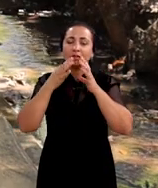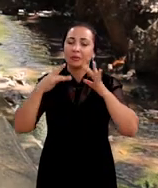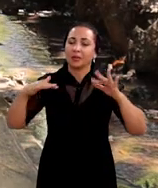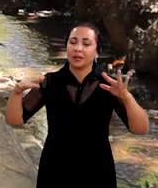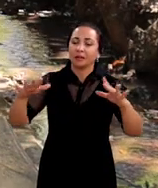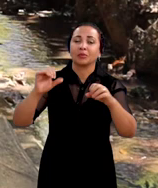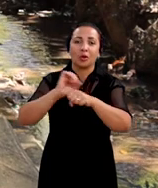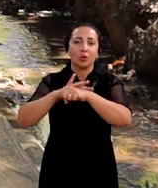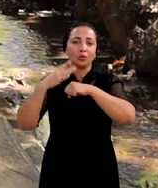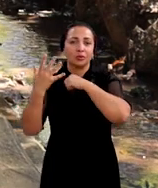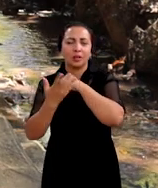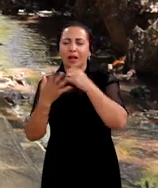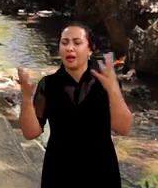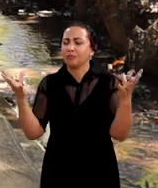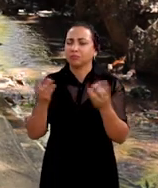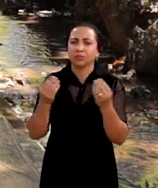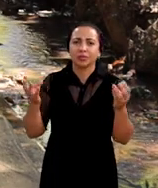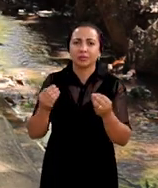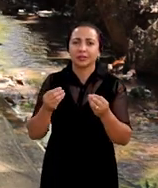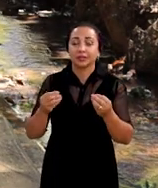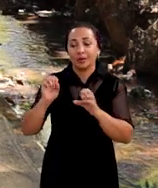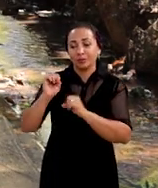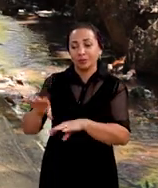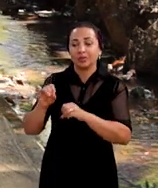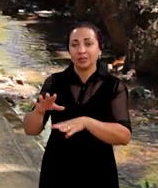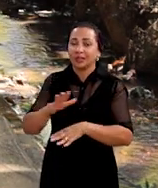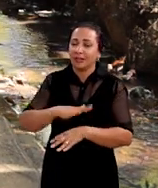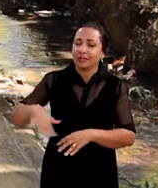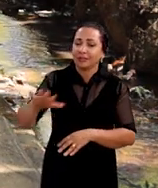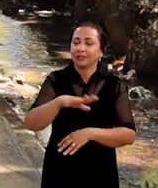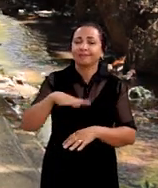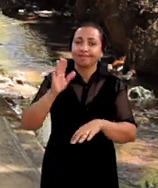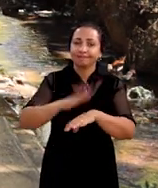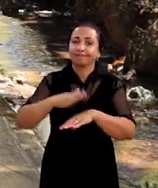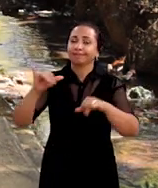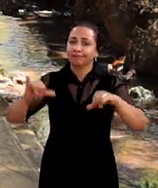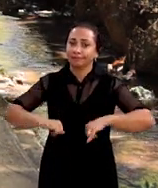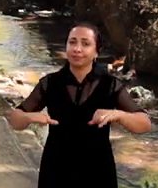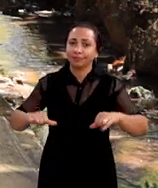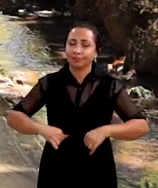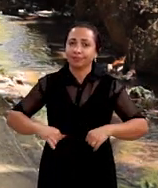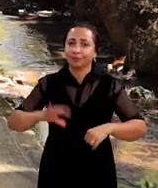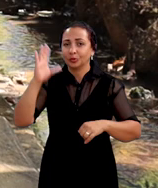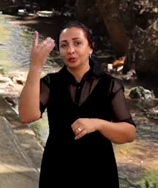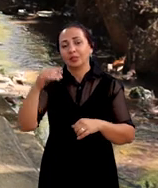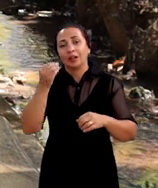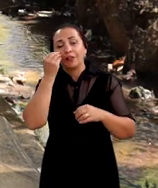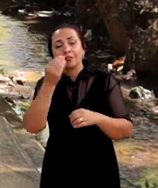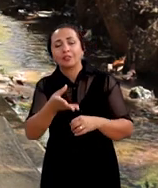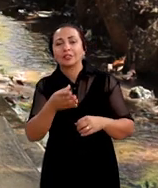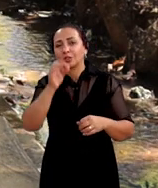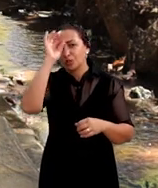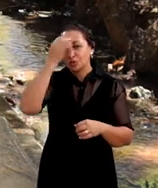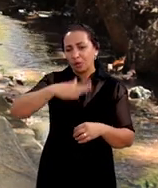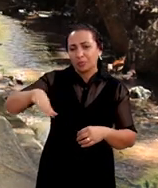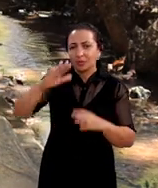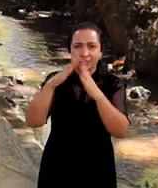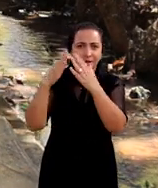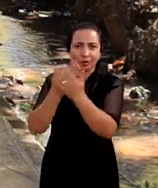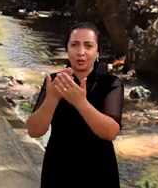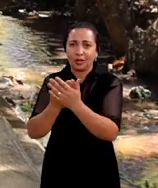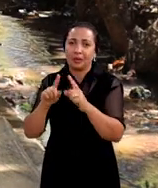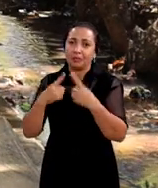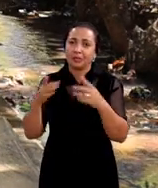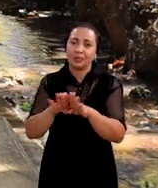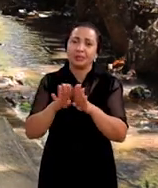Os impactos da pandemia do novo coronavírus são muitos. A educação foi uma das áreas mais afetadas e os reflexos são vistos não apenas